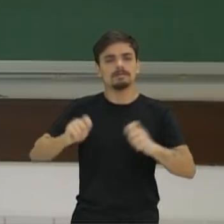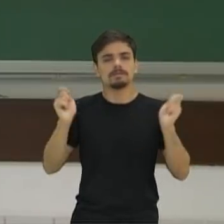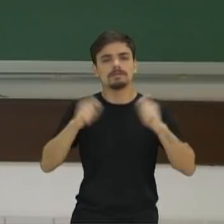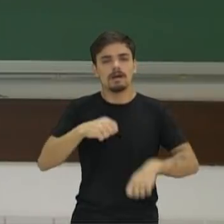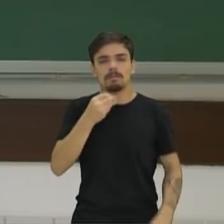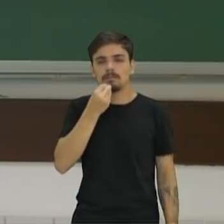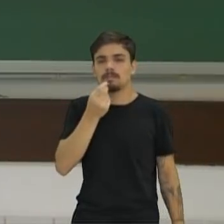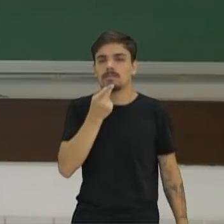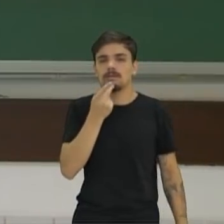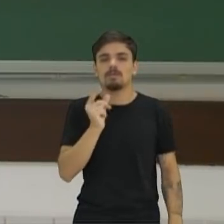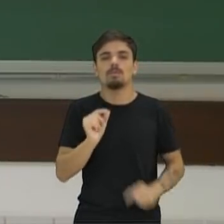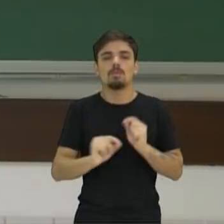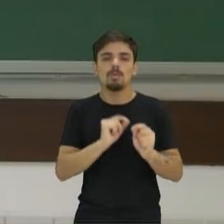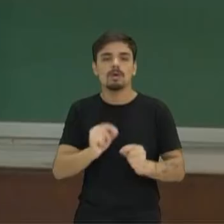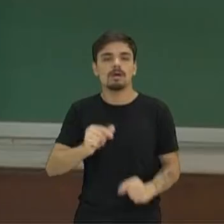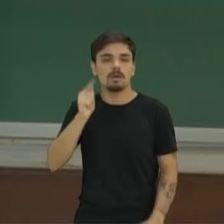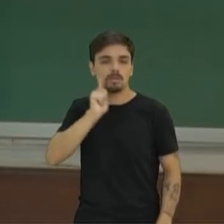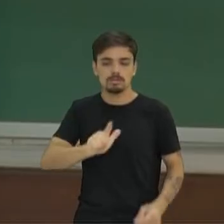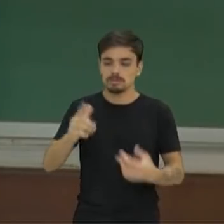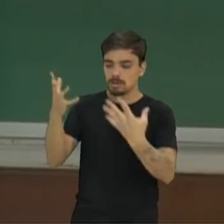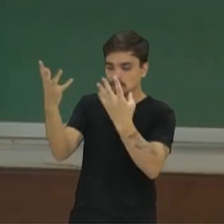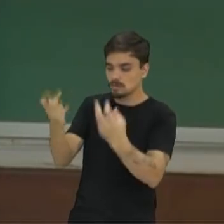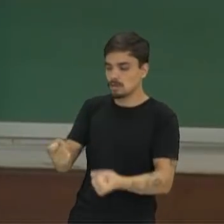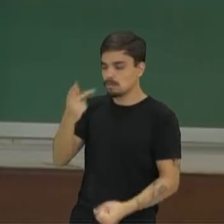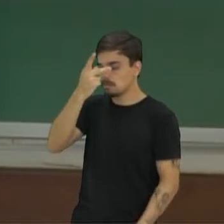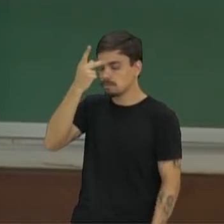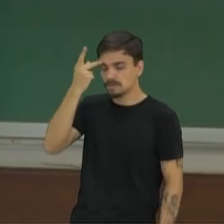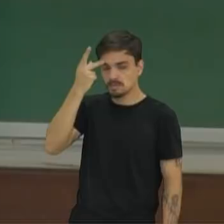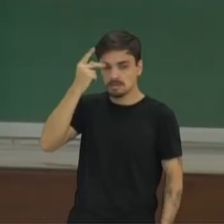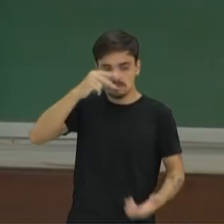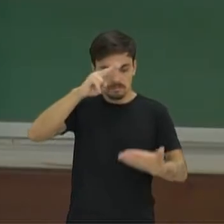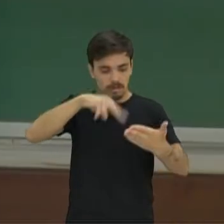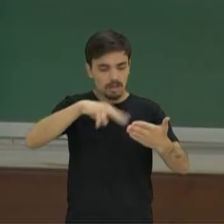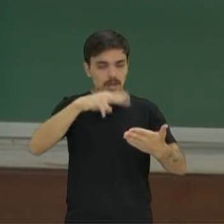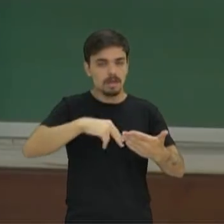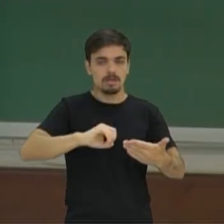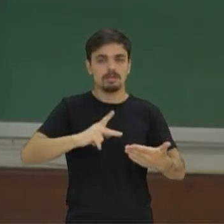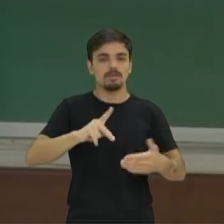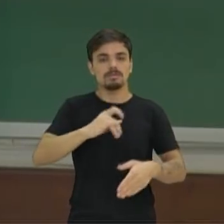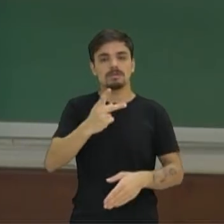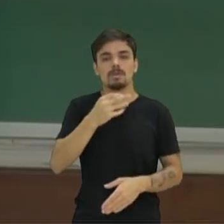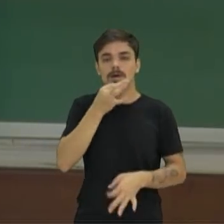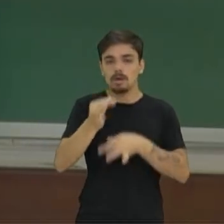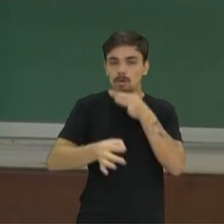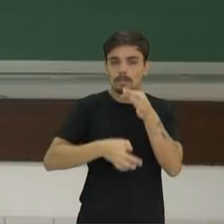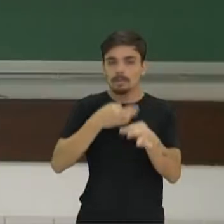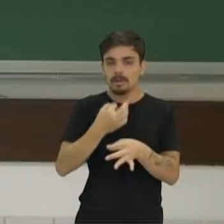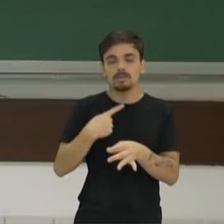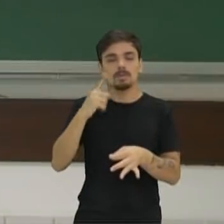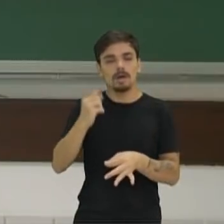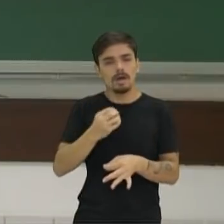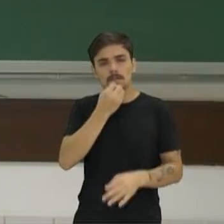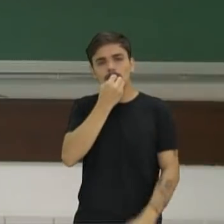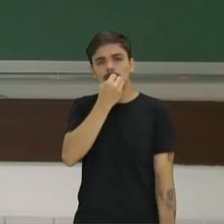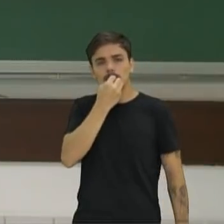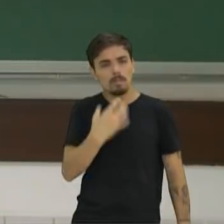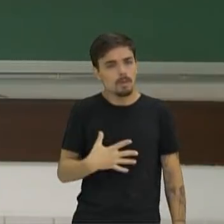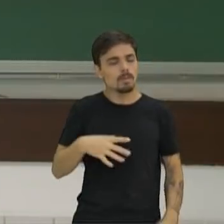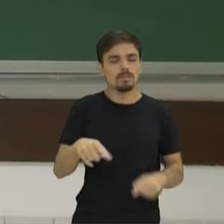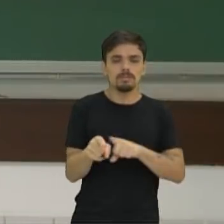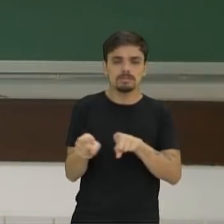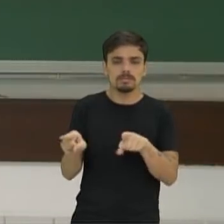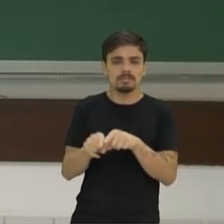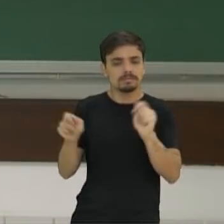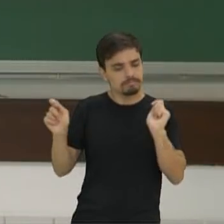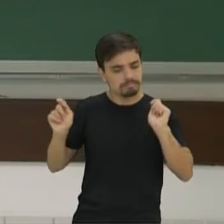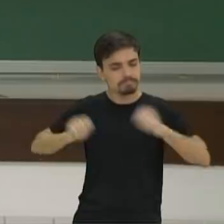probabilidade de convencer os interlocutores. Então, se o seu argumento ele está bem fundamentado, é um argumento muito válido, é